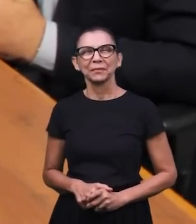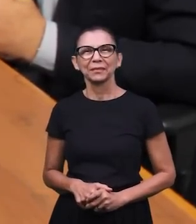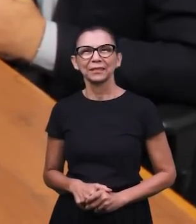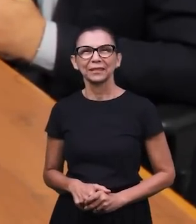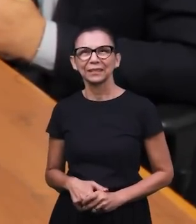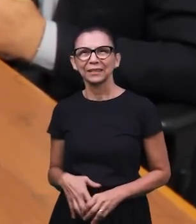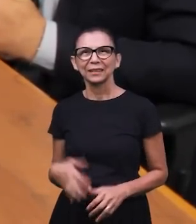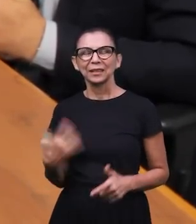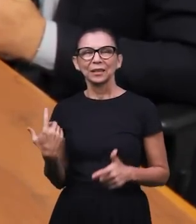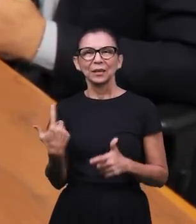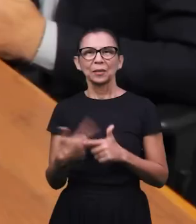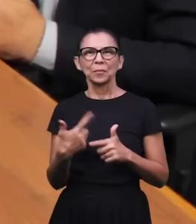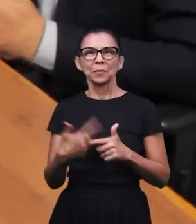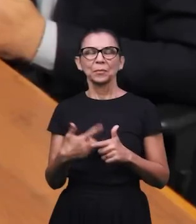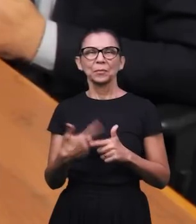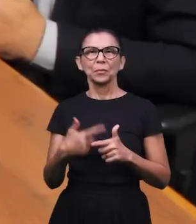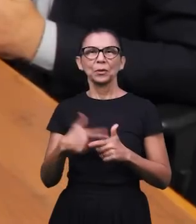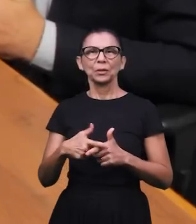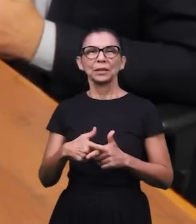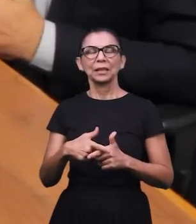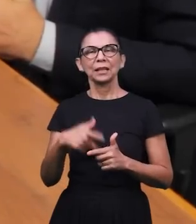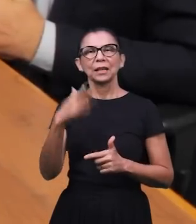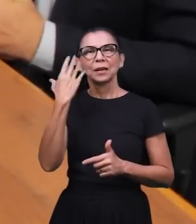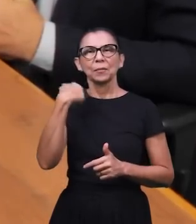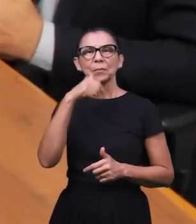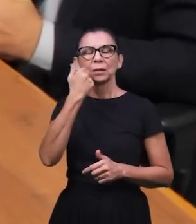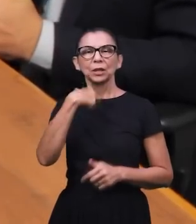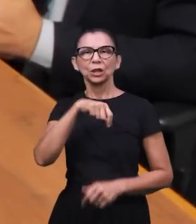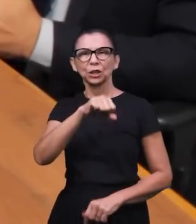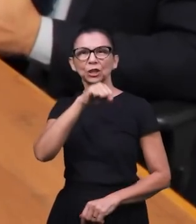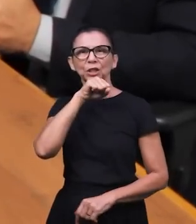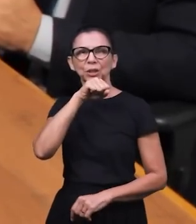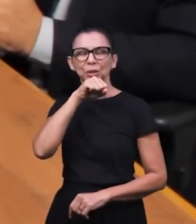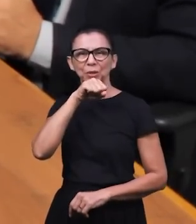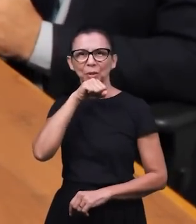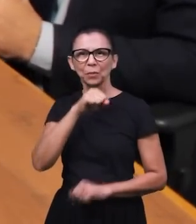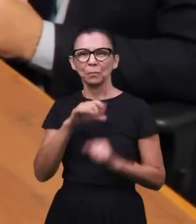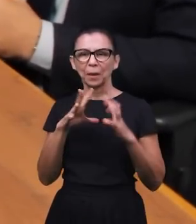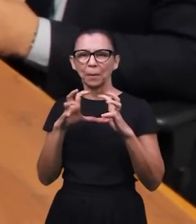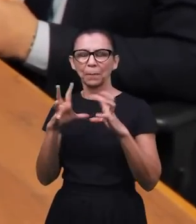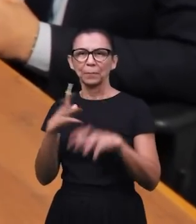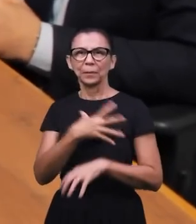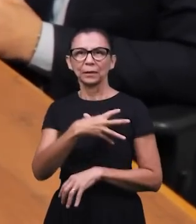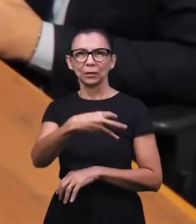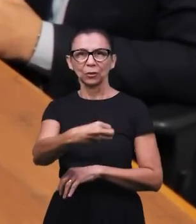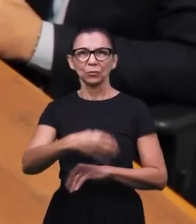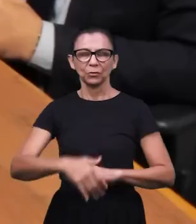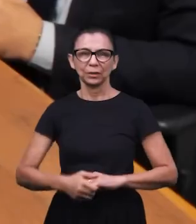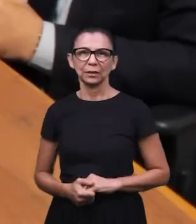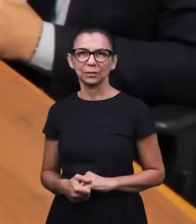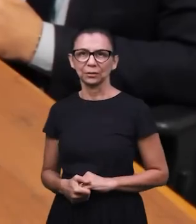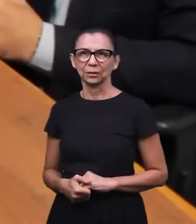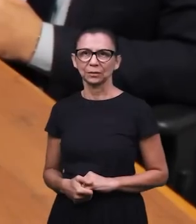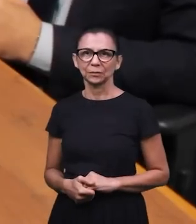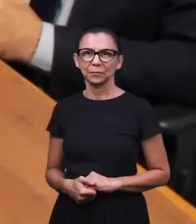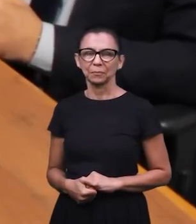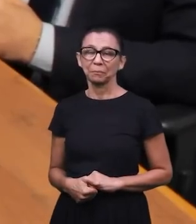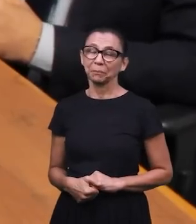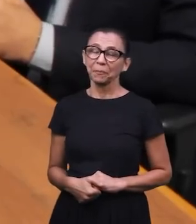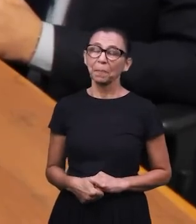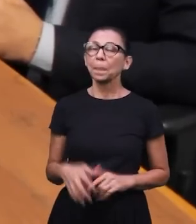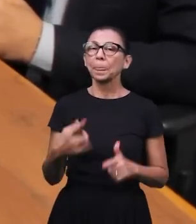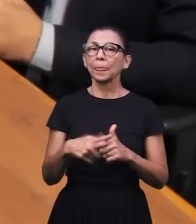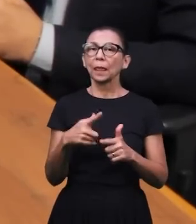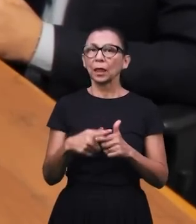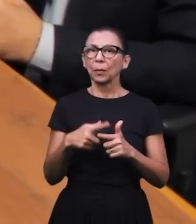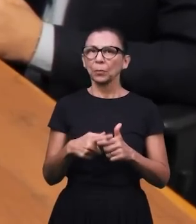pais me xingam. Rapaz, ficou ruim. Ficou ruim. É bom nesse menino ficar respondendo, não, vai comprometer os pais todos aí. Muito bem.